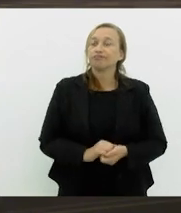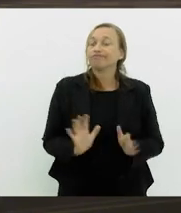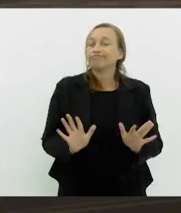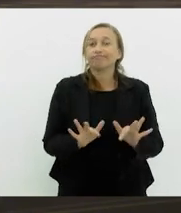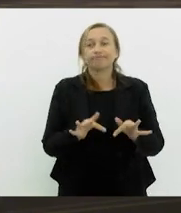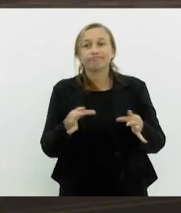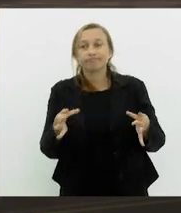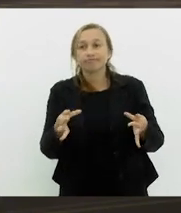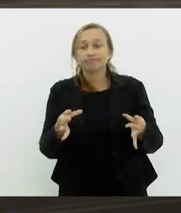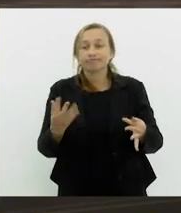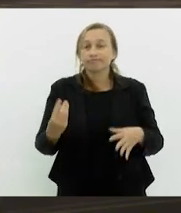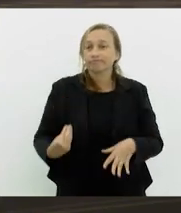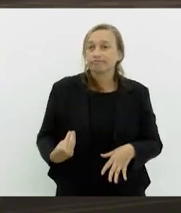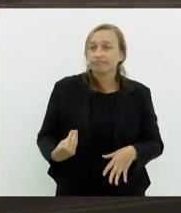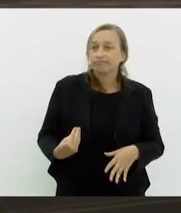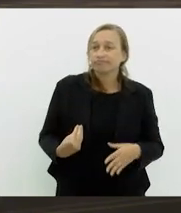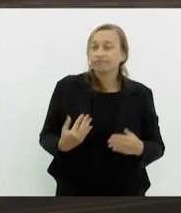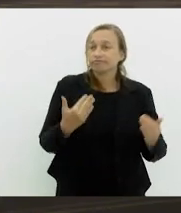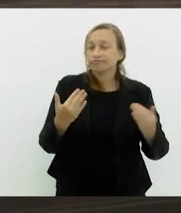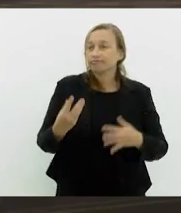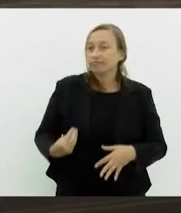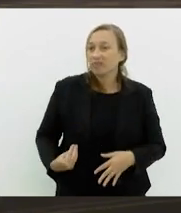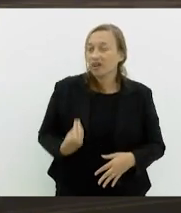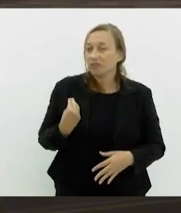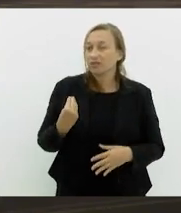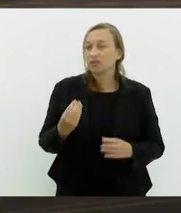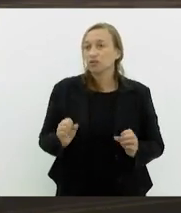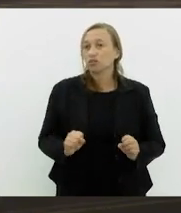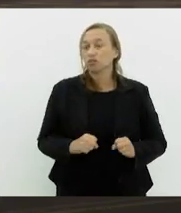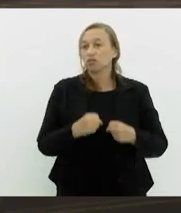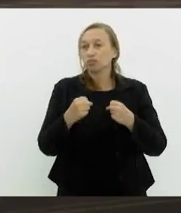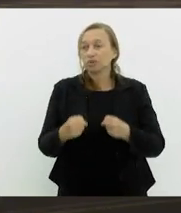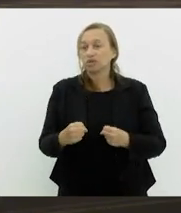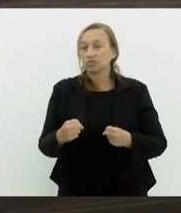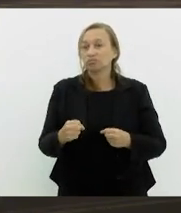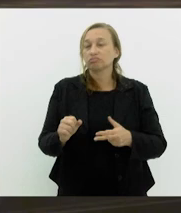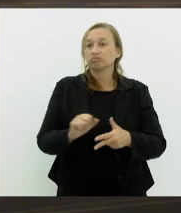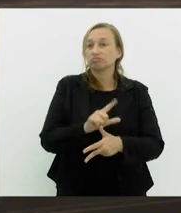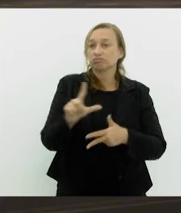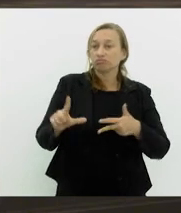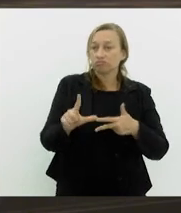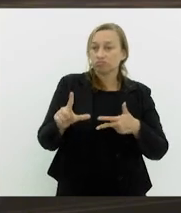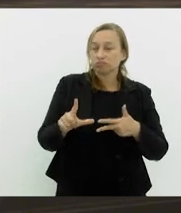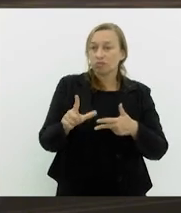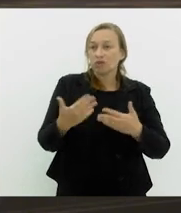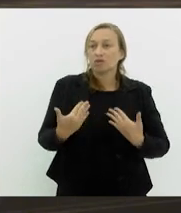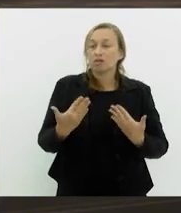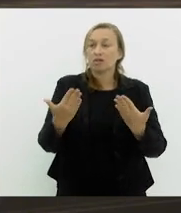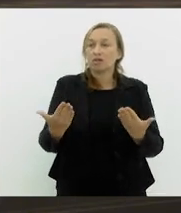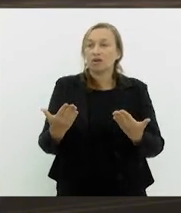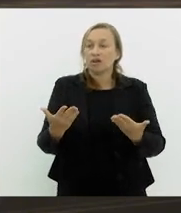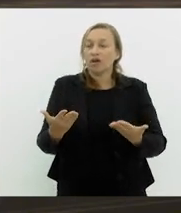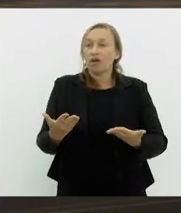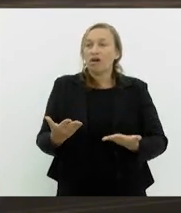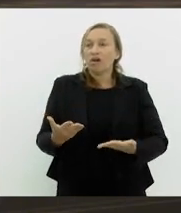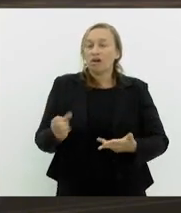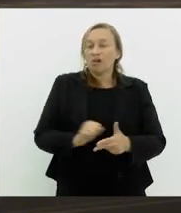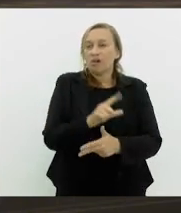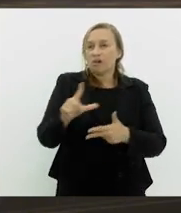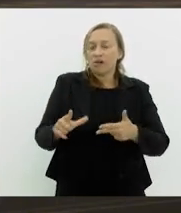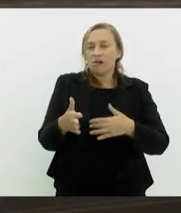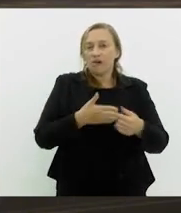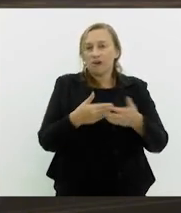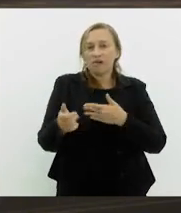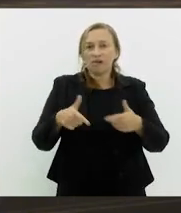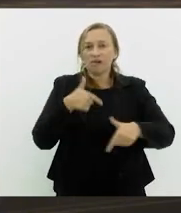é a vida da advocacia do Poder Legislativo e o que ela oferece ao Poder Legislativo. Qualquer trabalho que